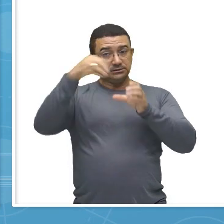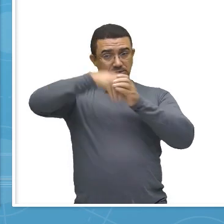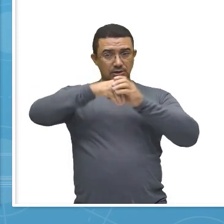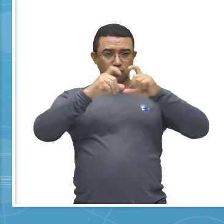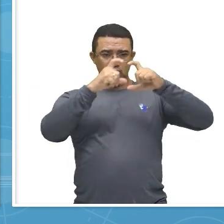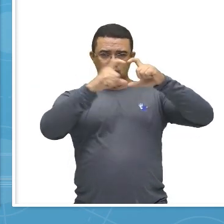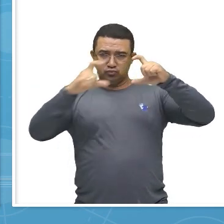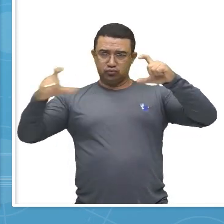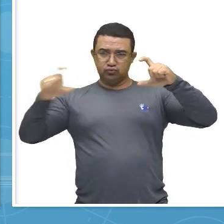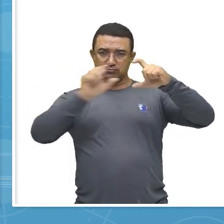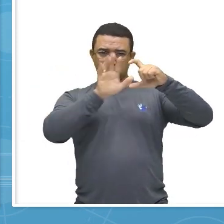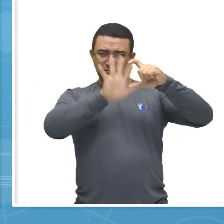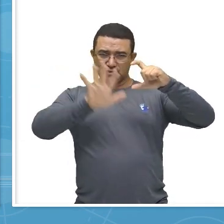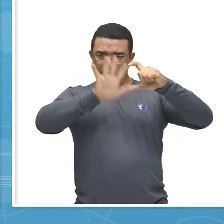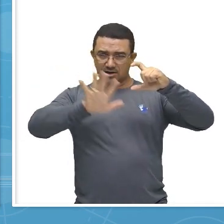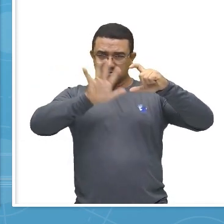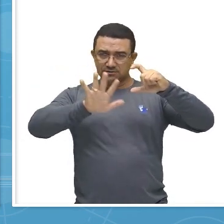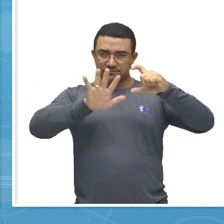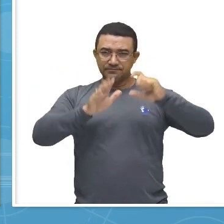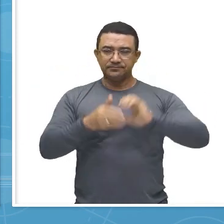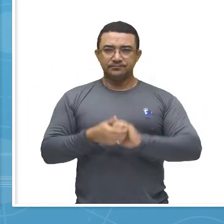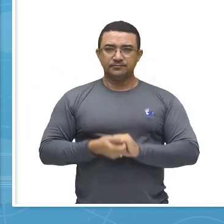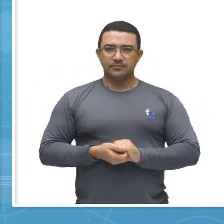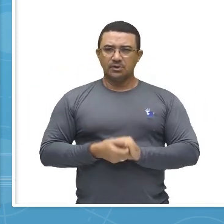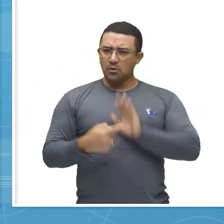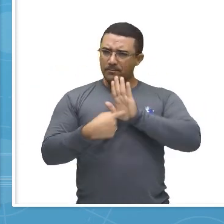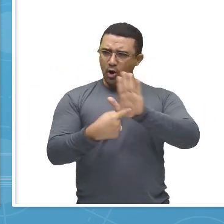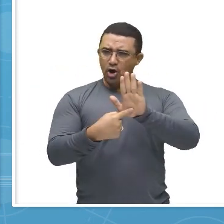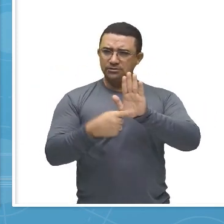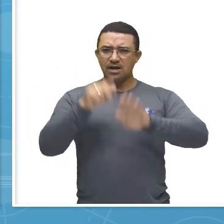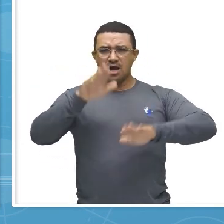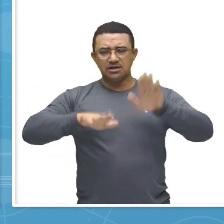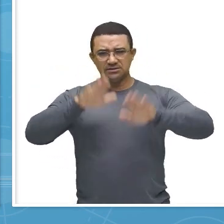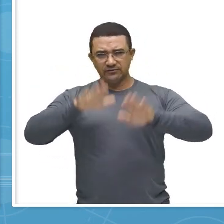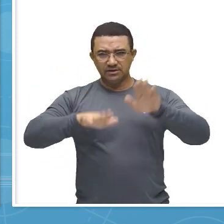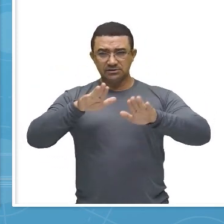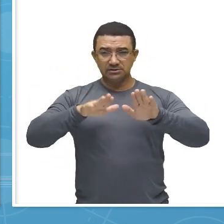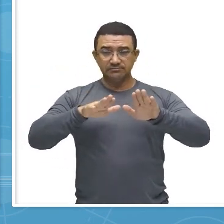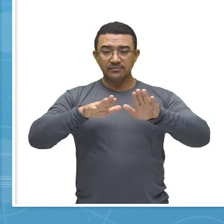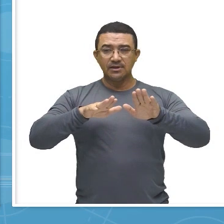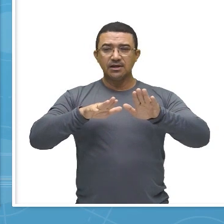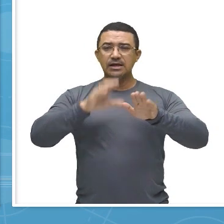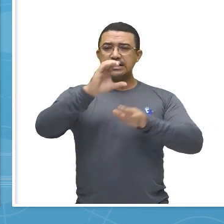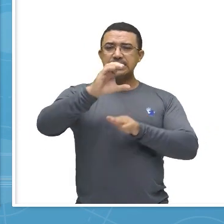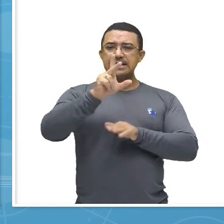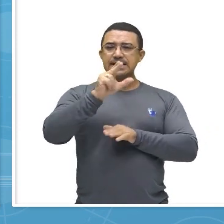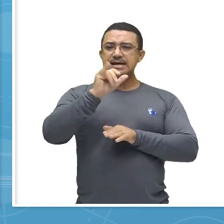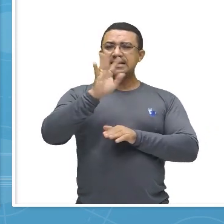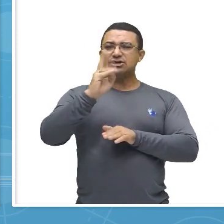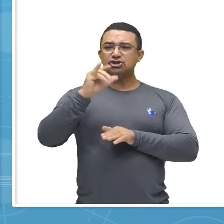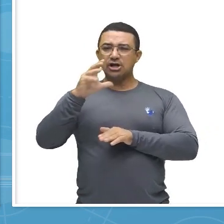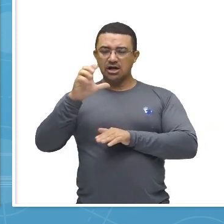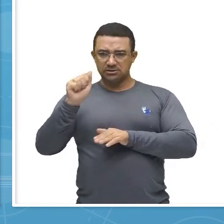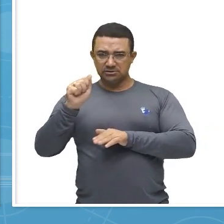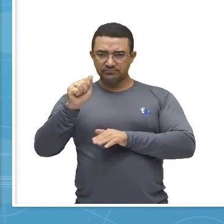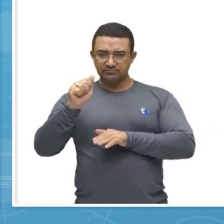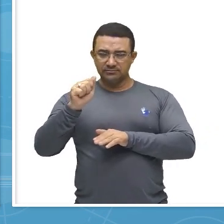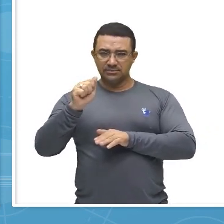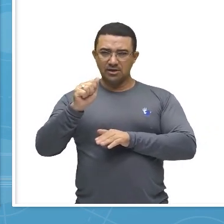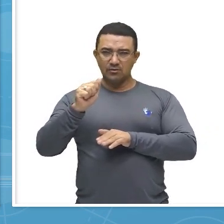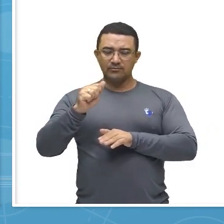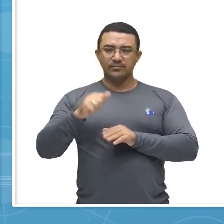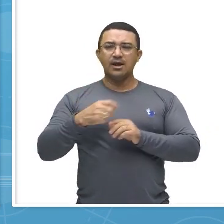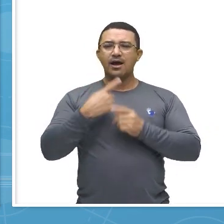Muito bem. Que ele vai indicar críticas mascaradas ali pelo humor. Okay? Então você tem que ficar atento ali